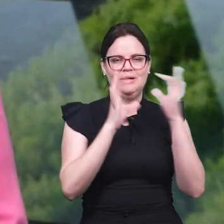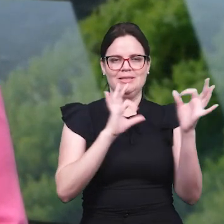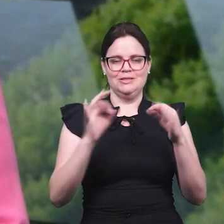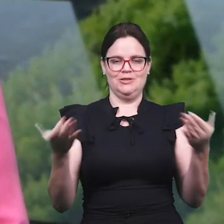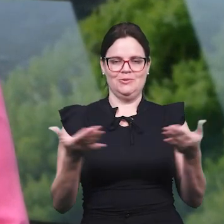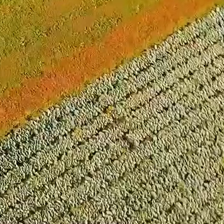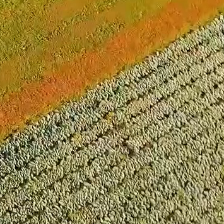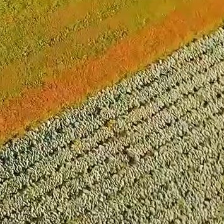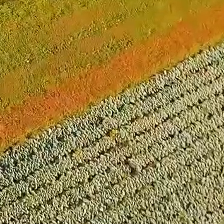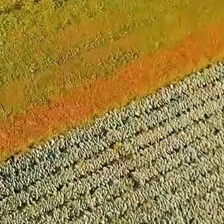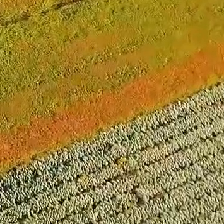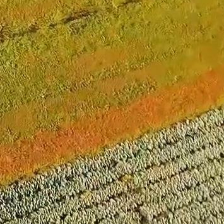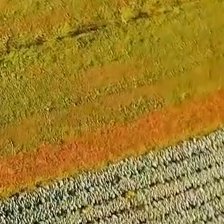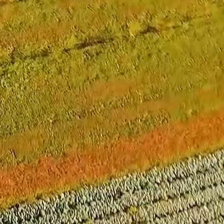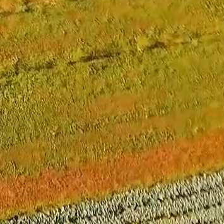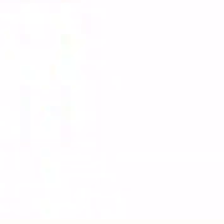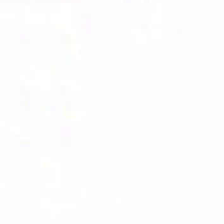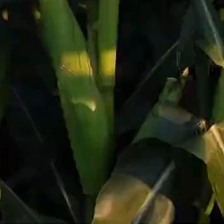a partir de agora.